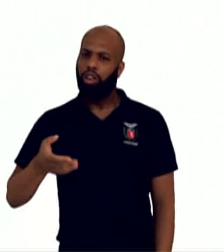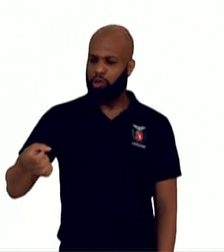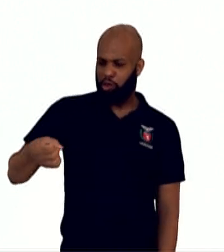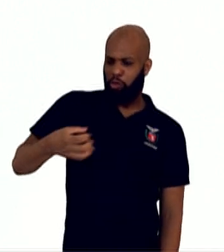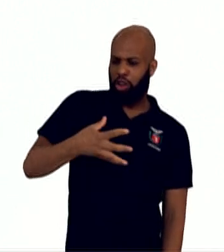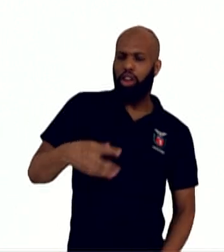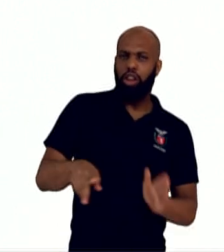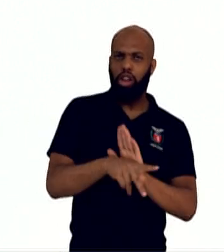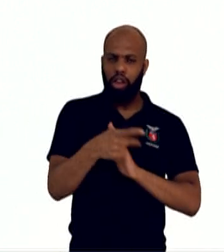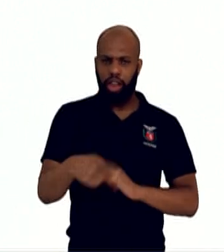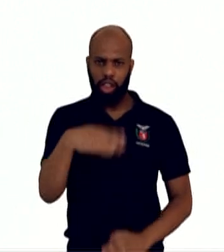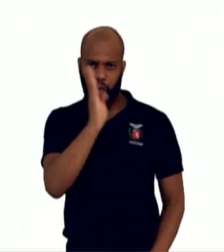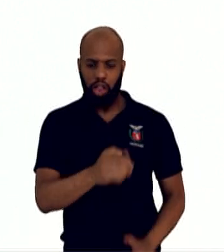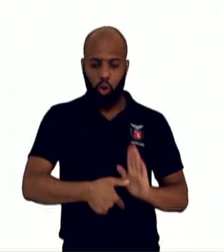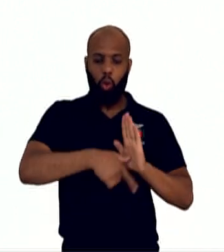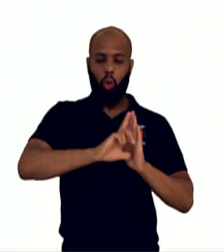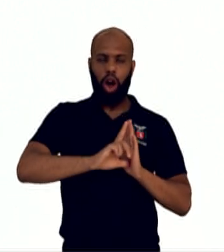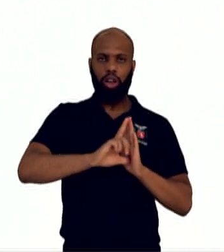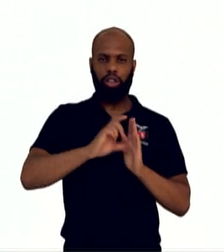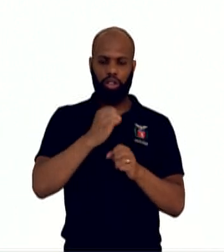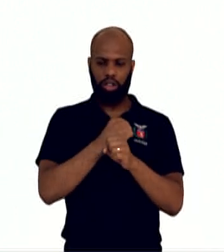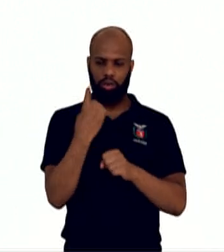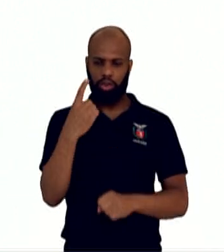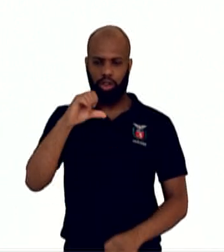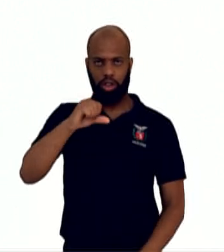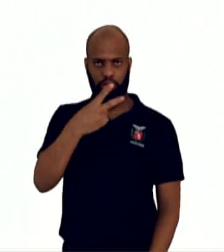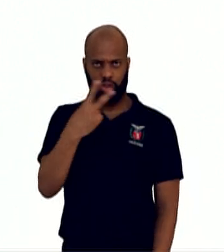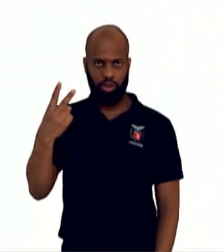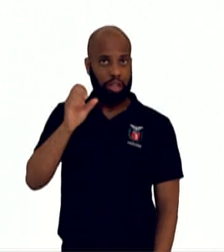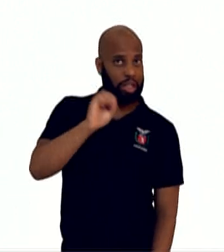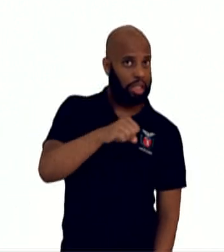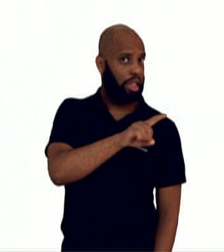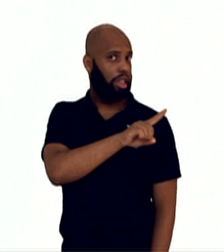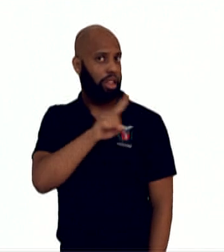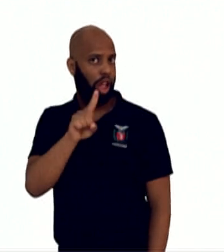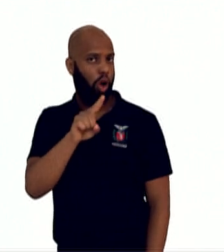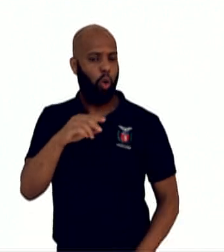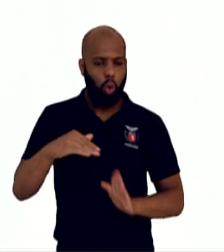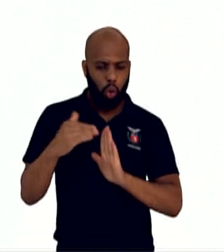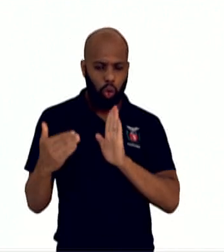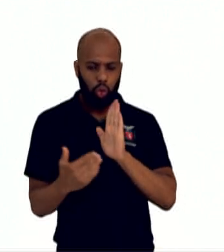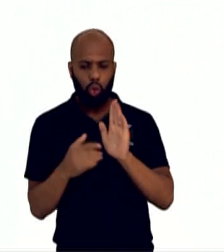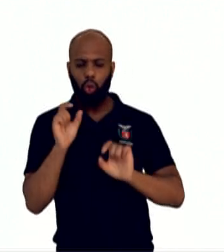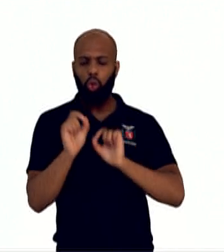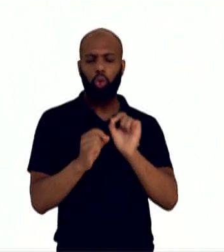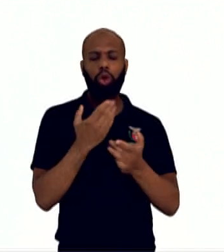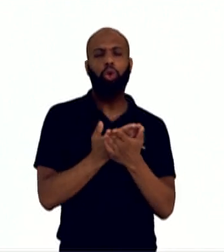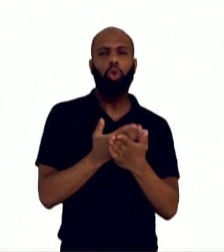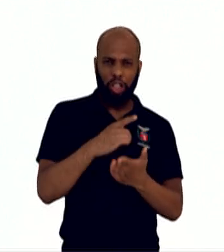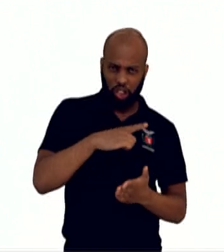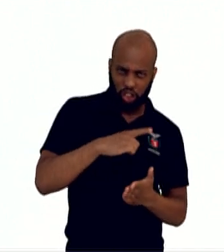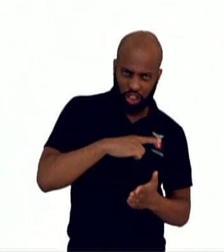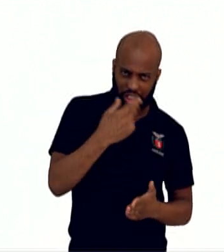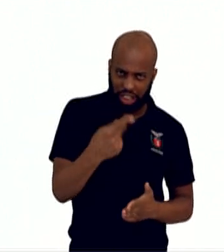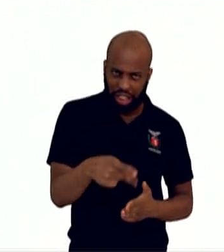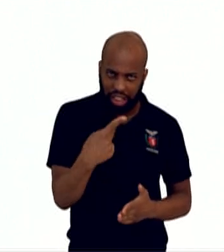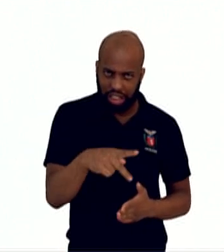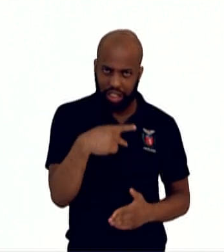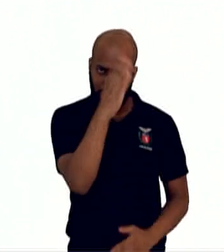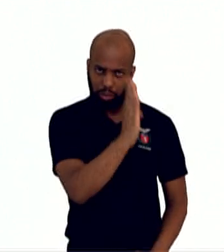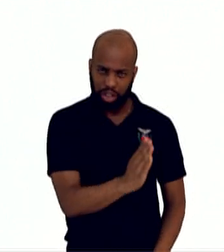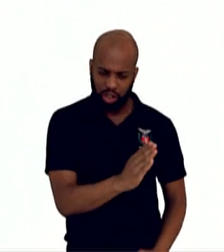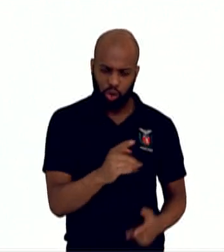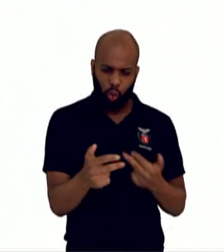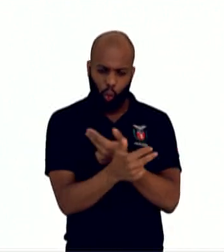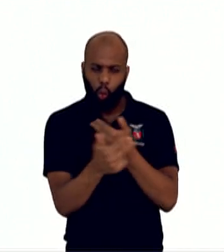de 1922? Sim ou não? De tudo que a gente viu aqui, existia ou não antes da Semana de Arte Moderna